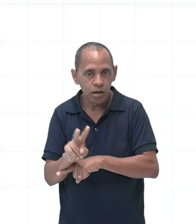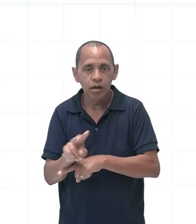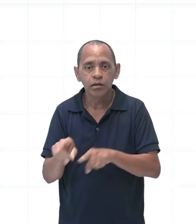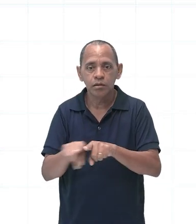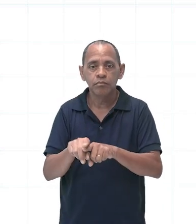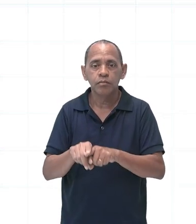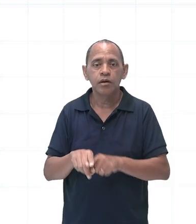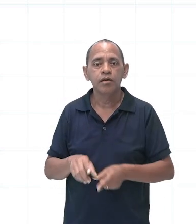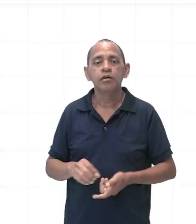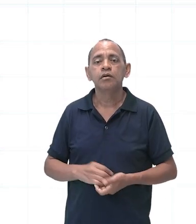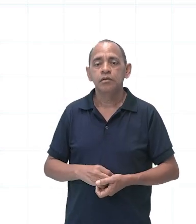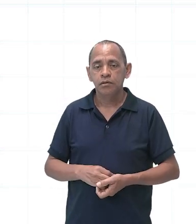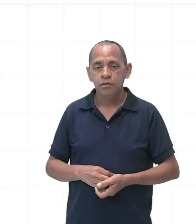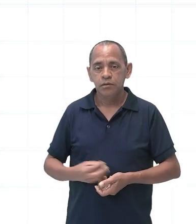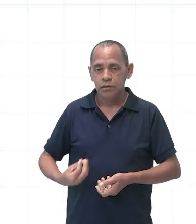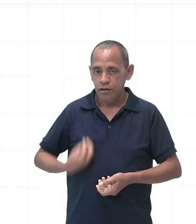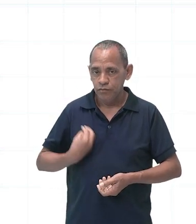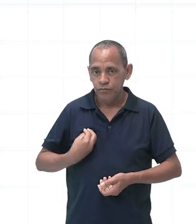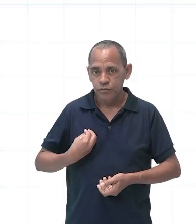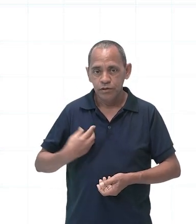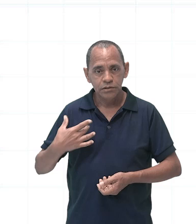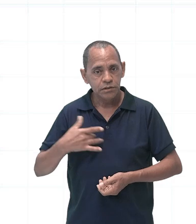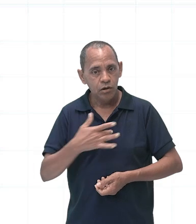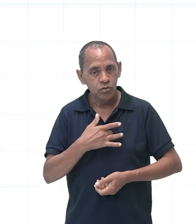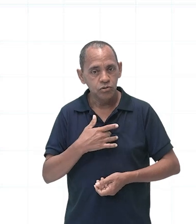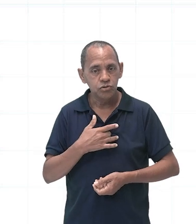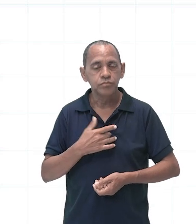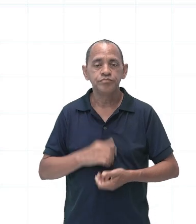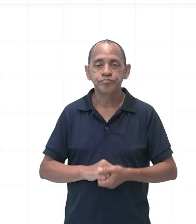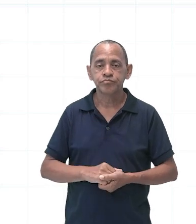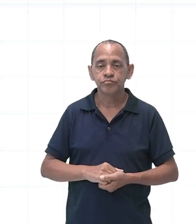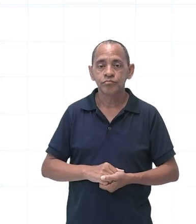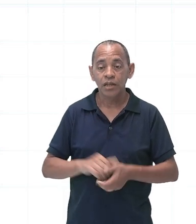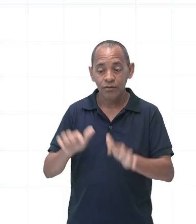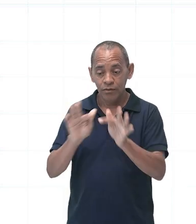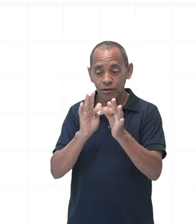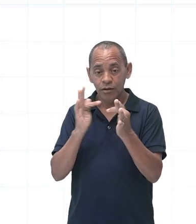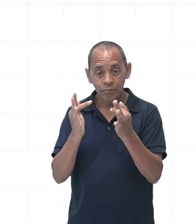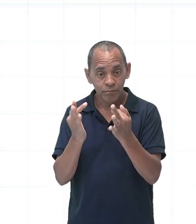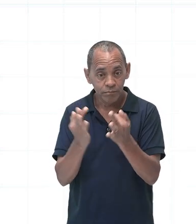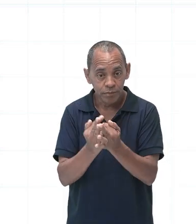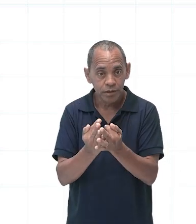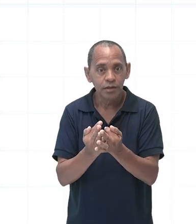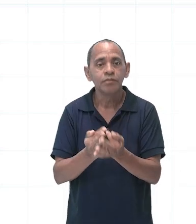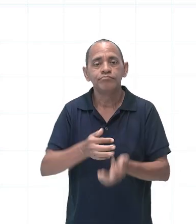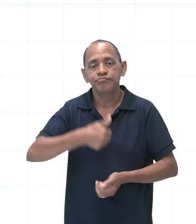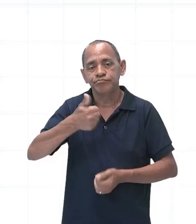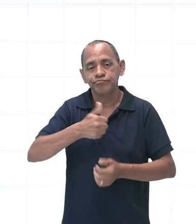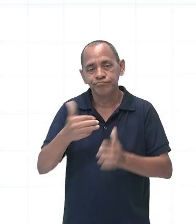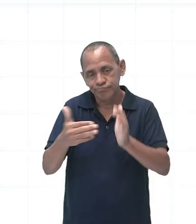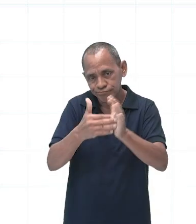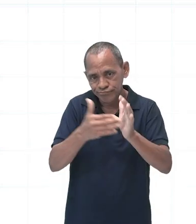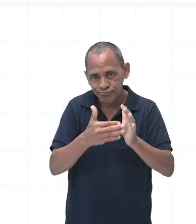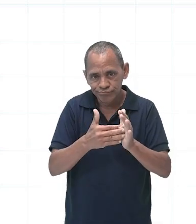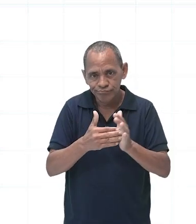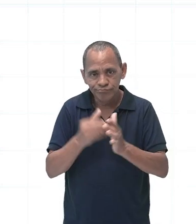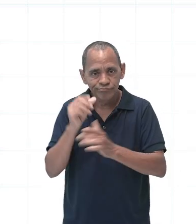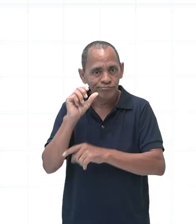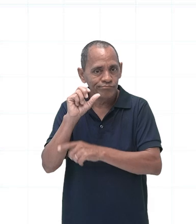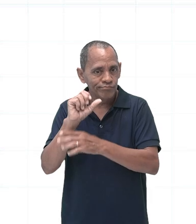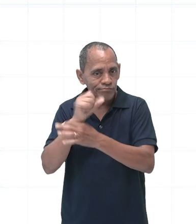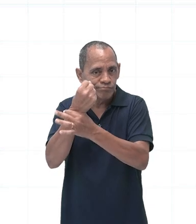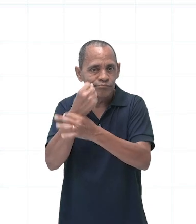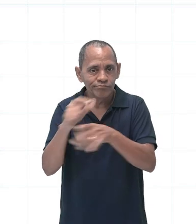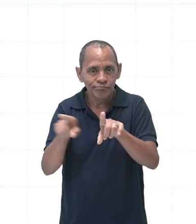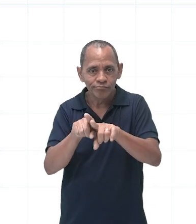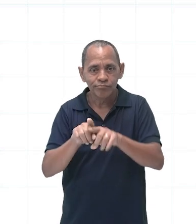né? Então, a família vai ser ali a primeira barreira de proteção, vamos dizer assim. Mas não apenas, tá? Todas